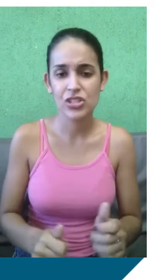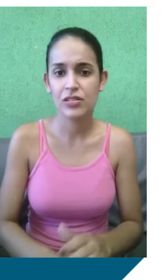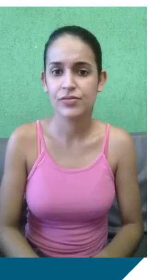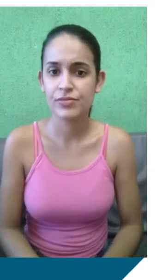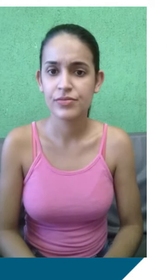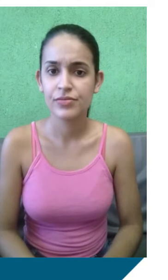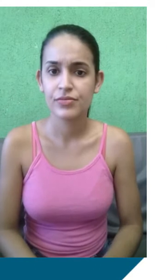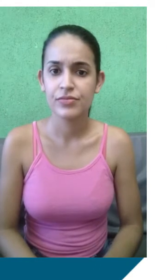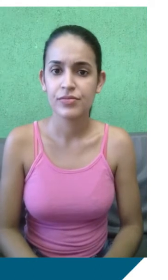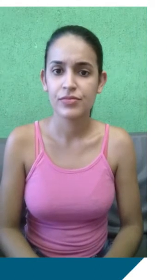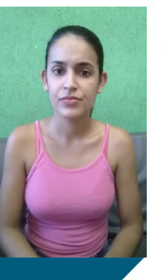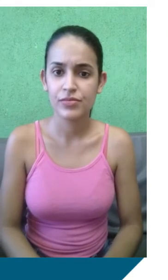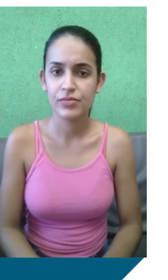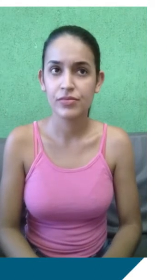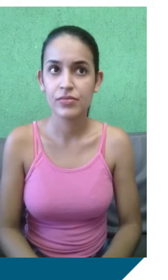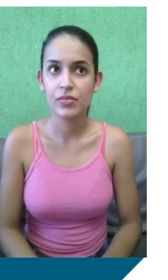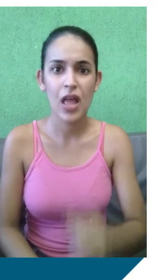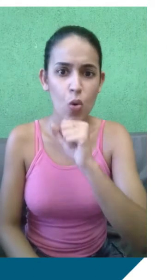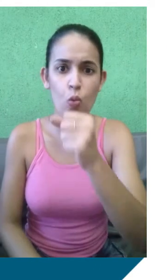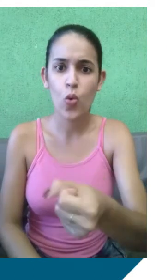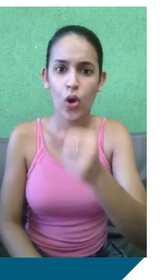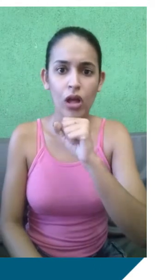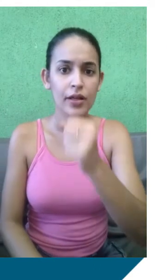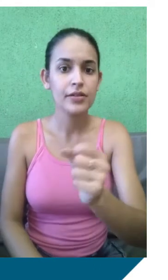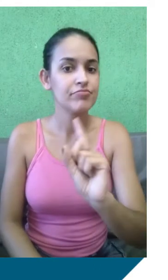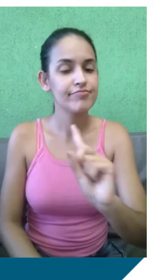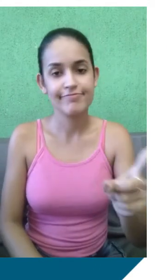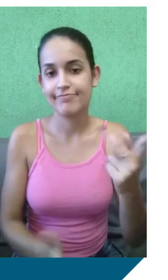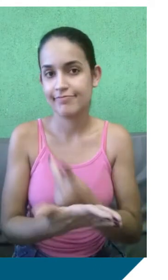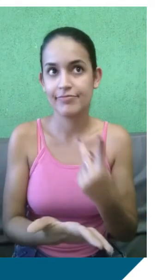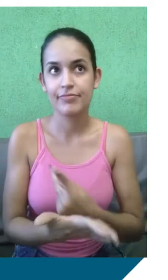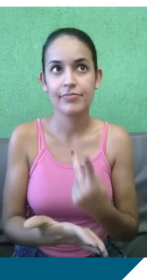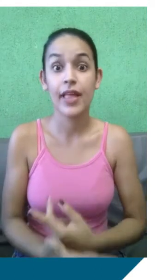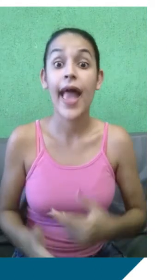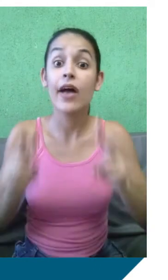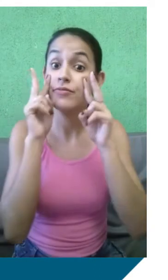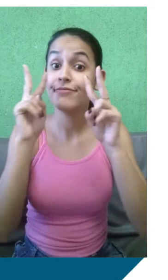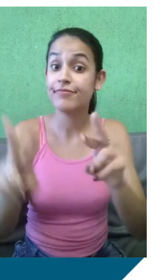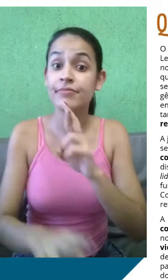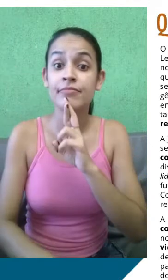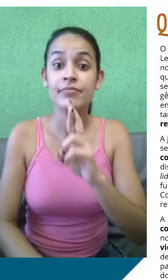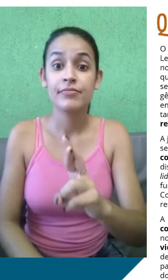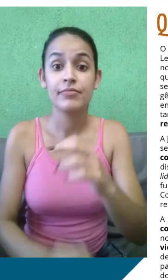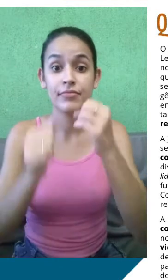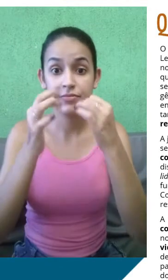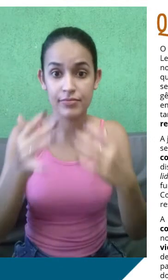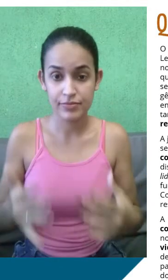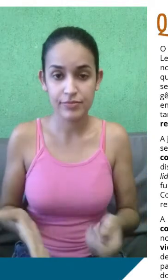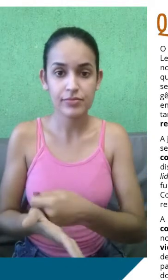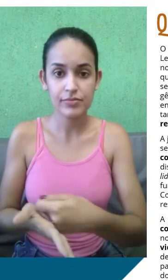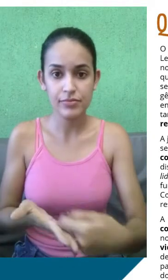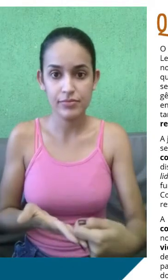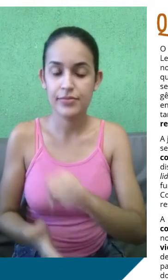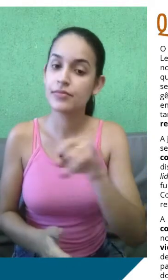isso não caracteriza o gênero reportagem, mas sim o gênero biografia. Esse é o